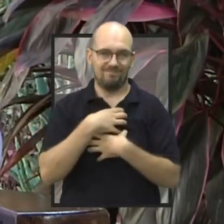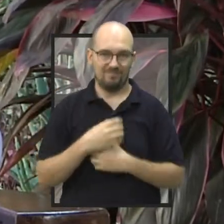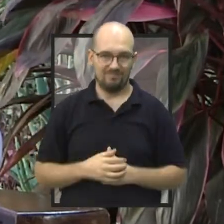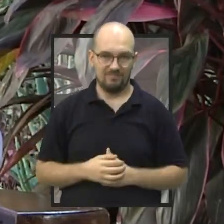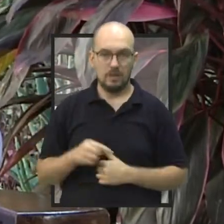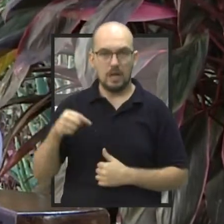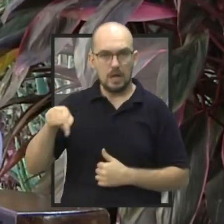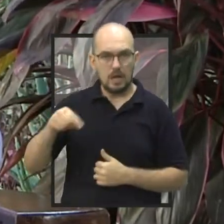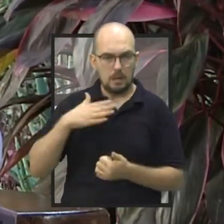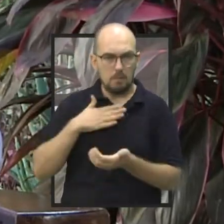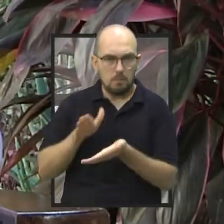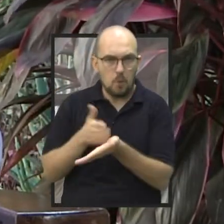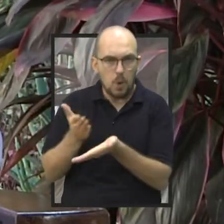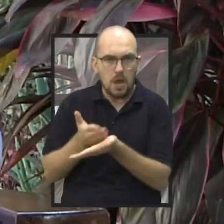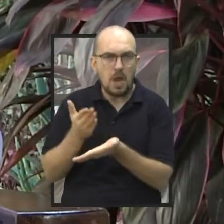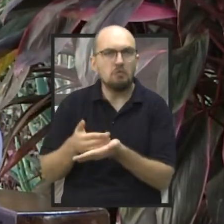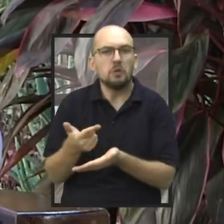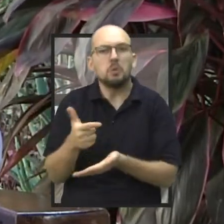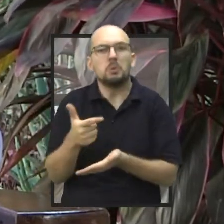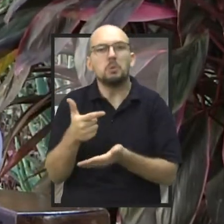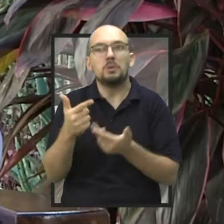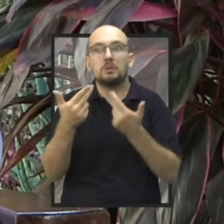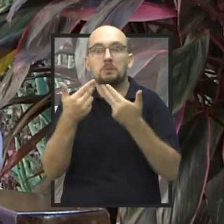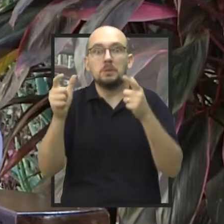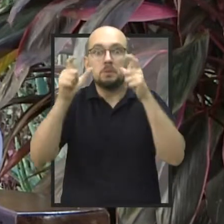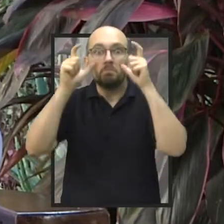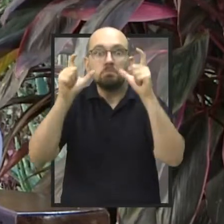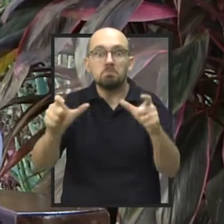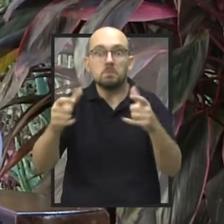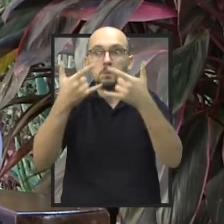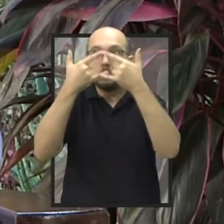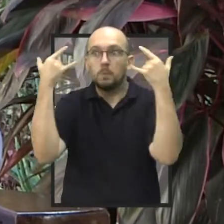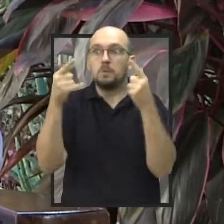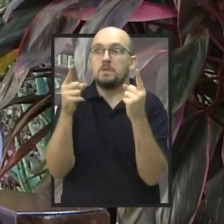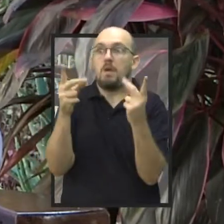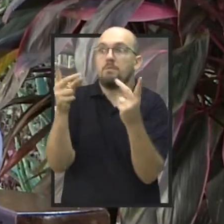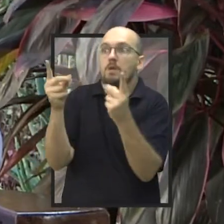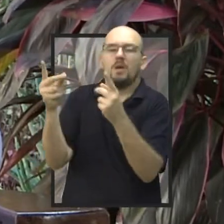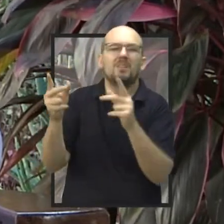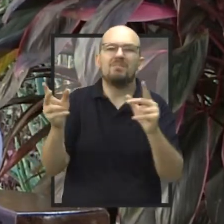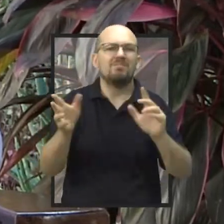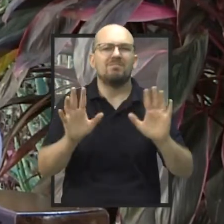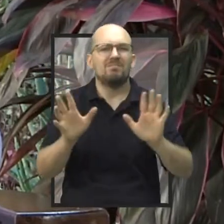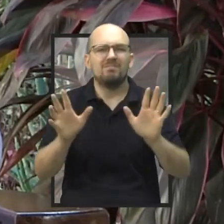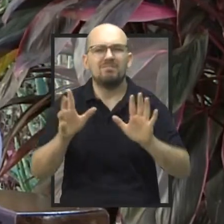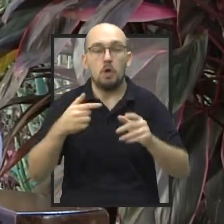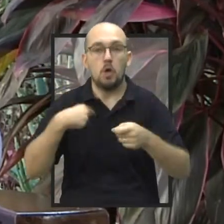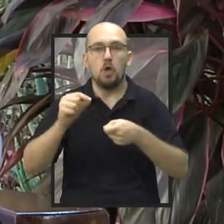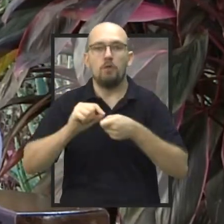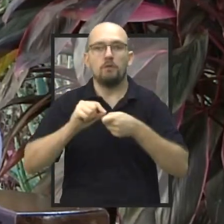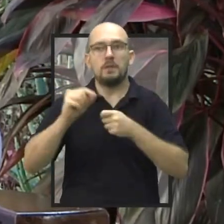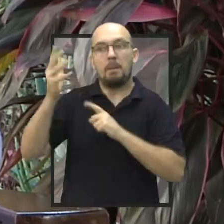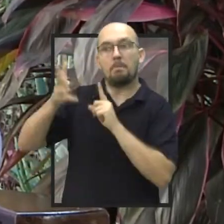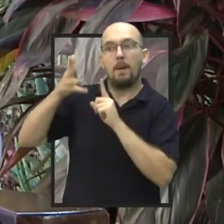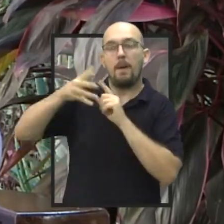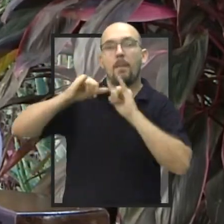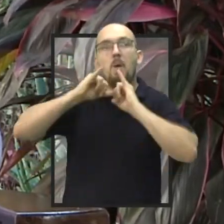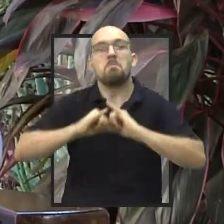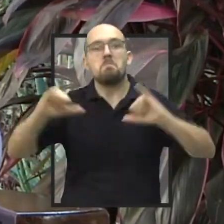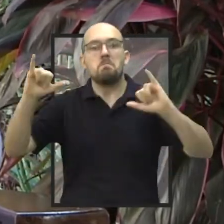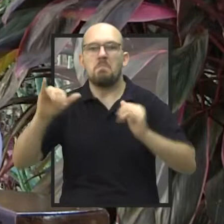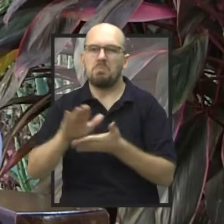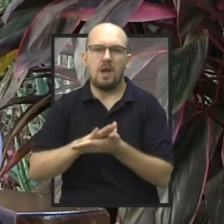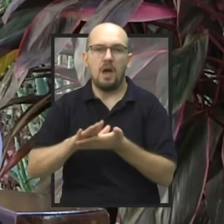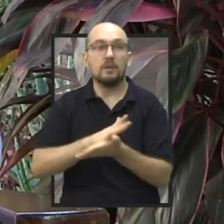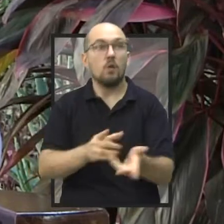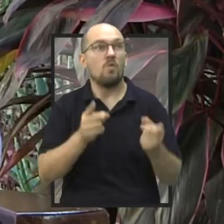tem nenhum interesse econômico. Pelo contrário, não fiz lançamento, não coloquei à